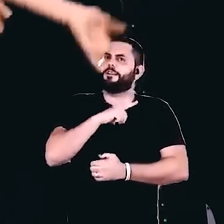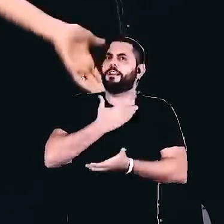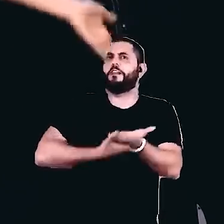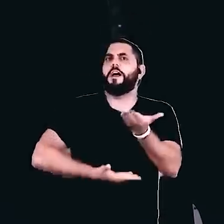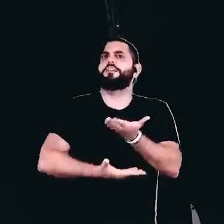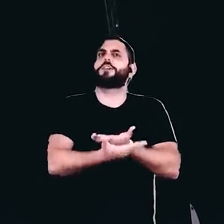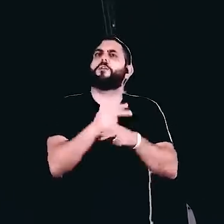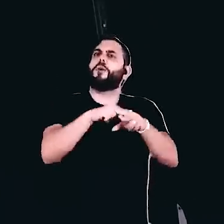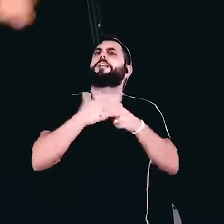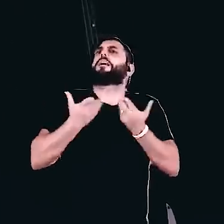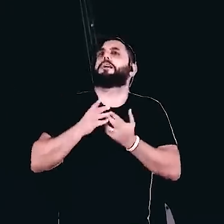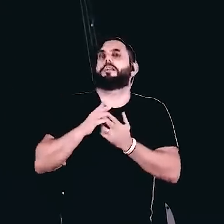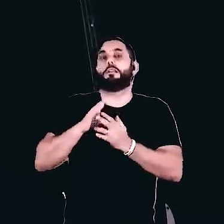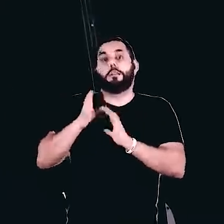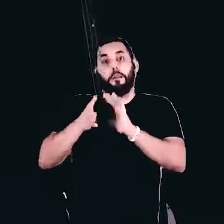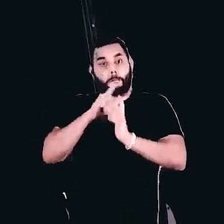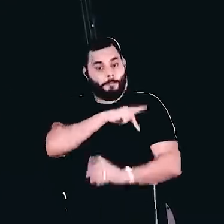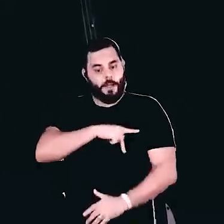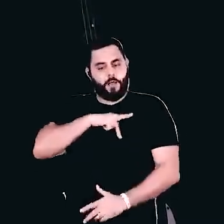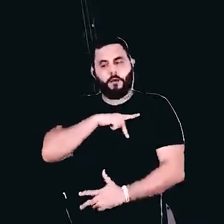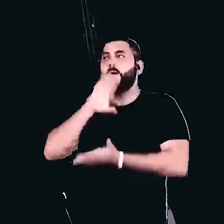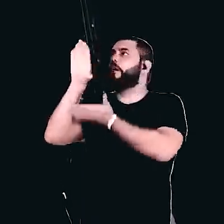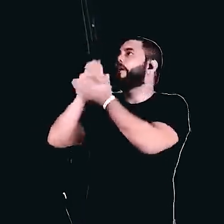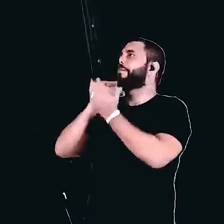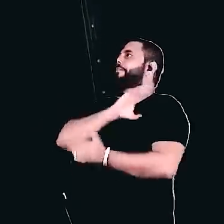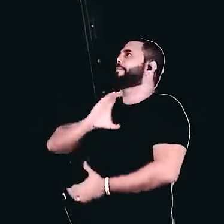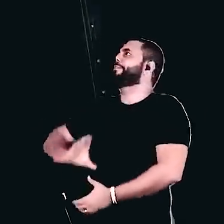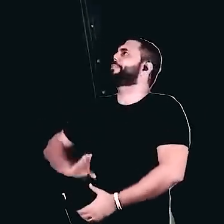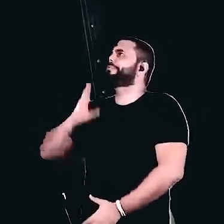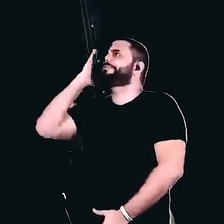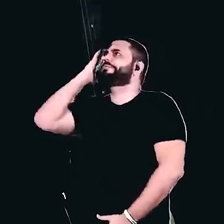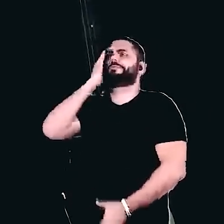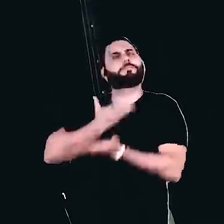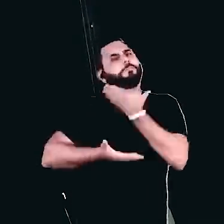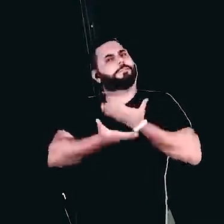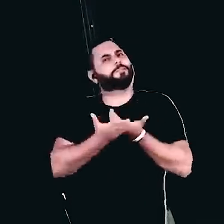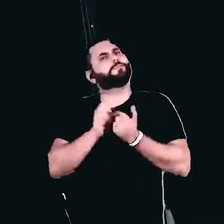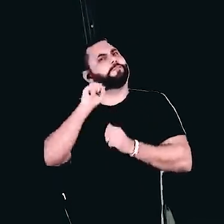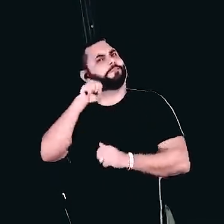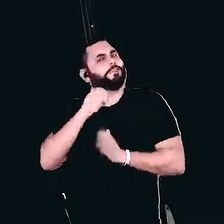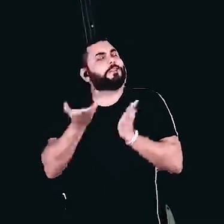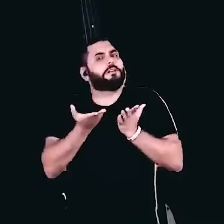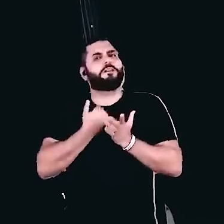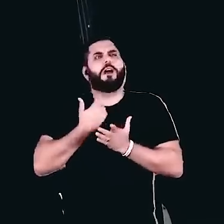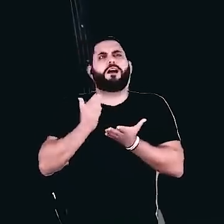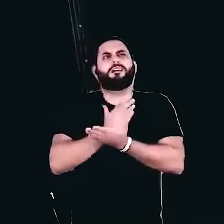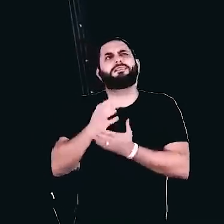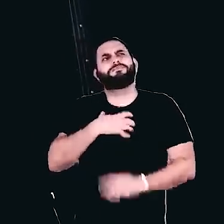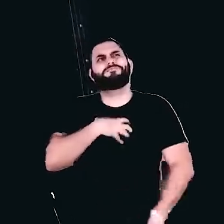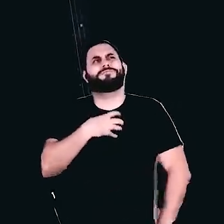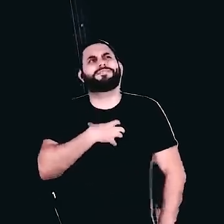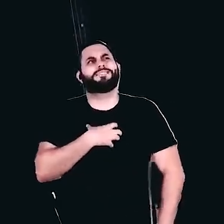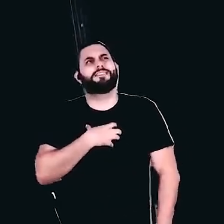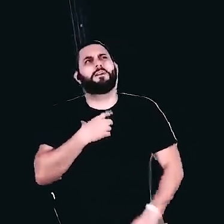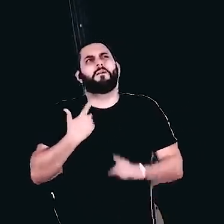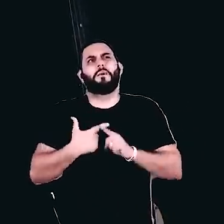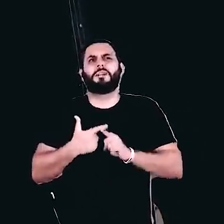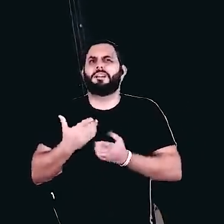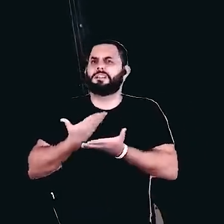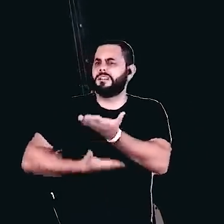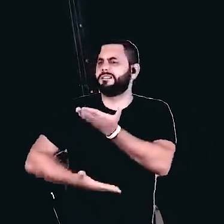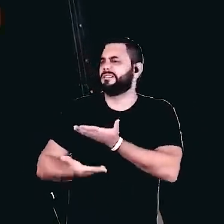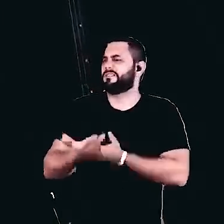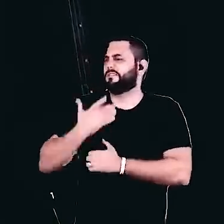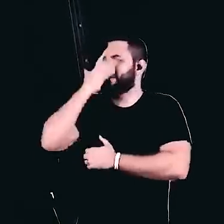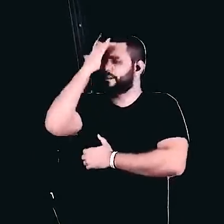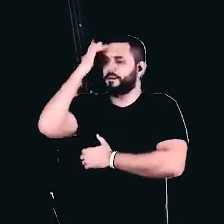de Cristo, porque Paulo imitava Cristo. E é muito triste ver que hoje nós estamos, às vezes, nos relacionando com as pessoas à maneira